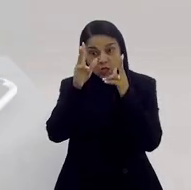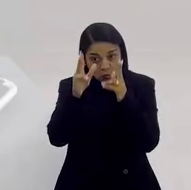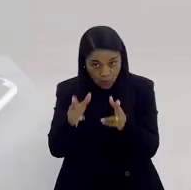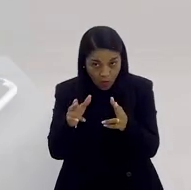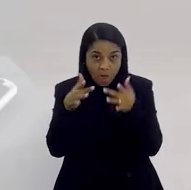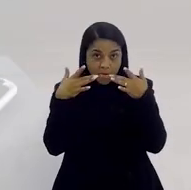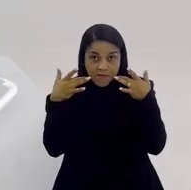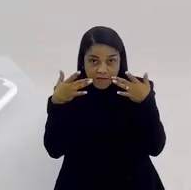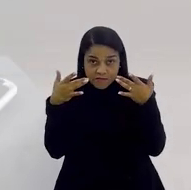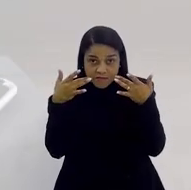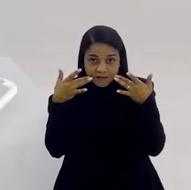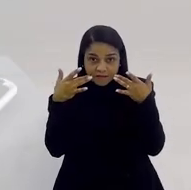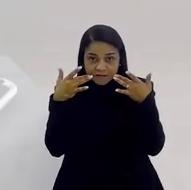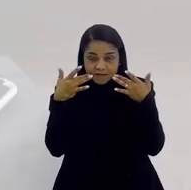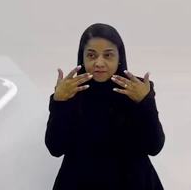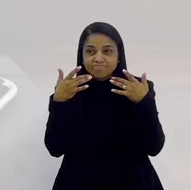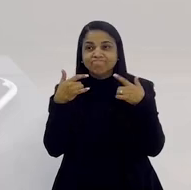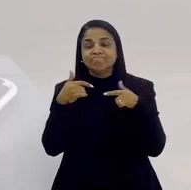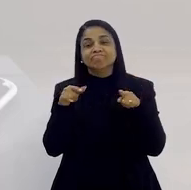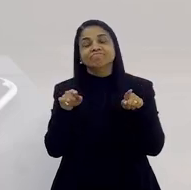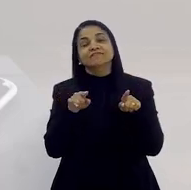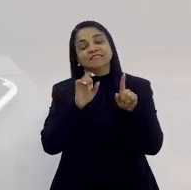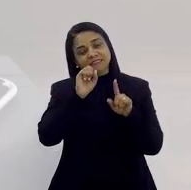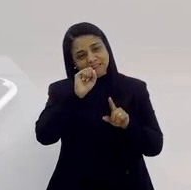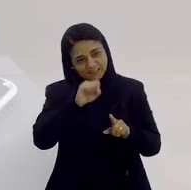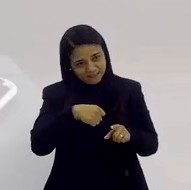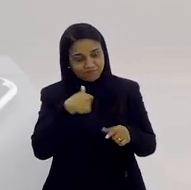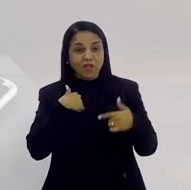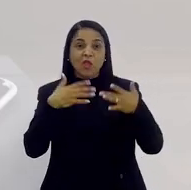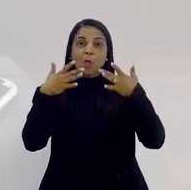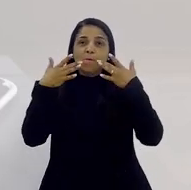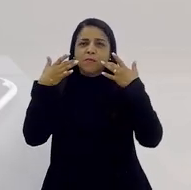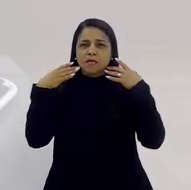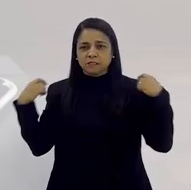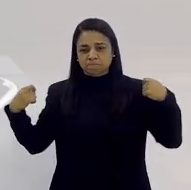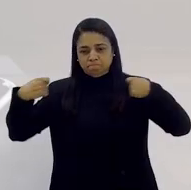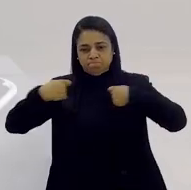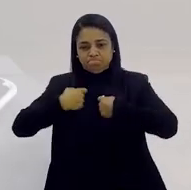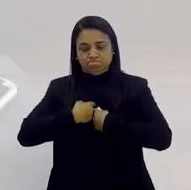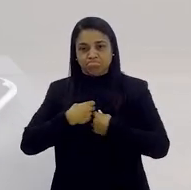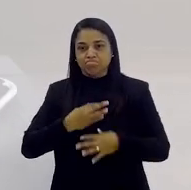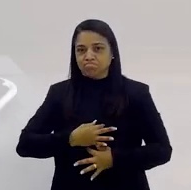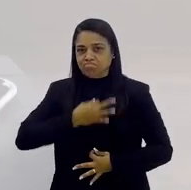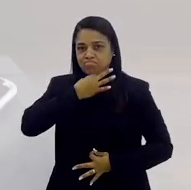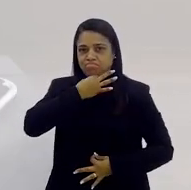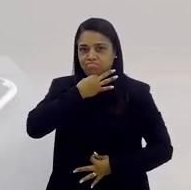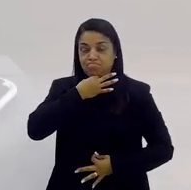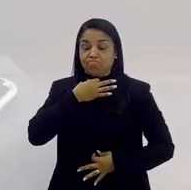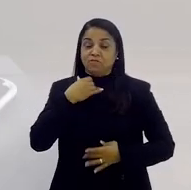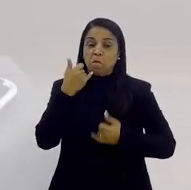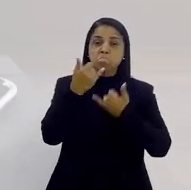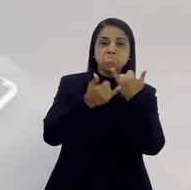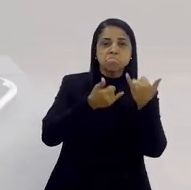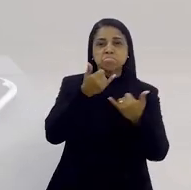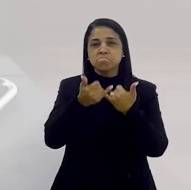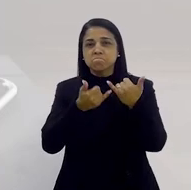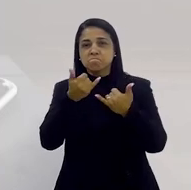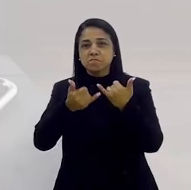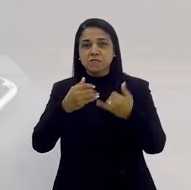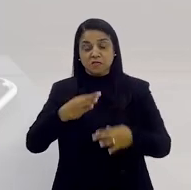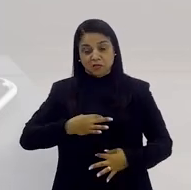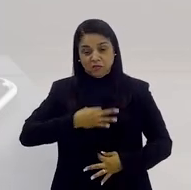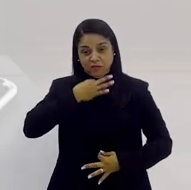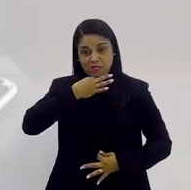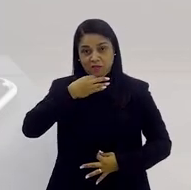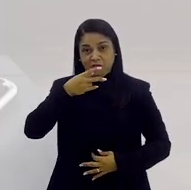sim eu faço a peça inteira com terno que a gente brinca em algum momento